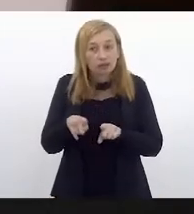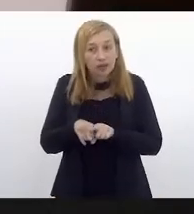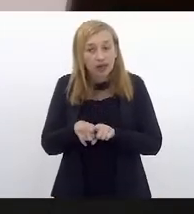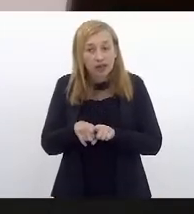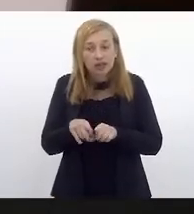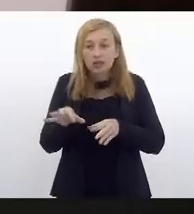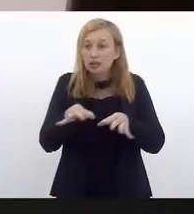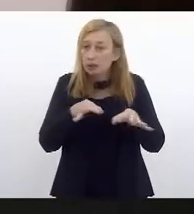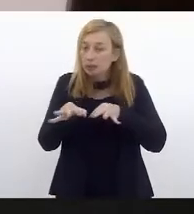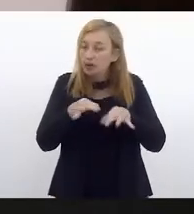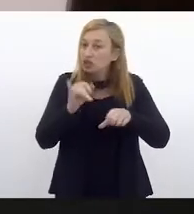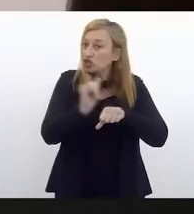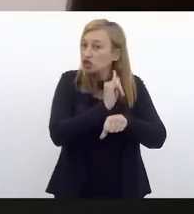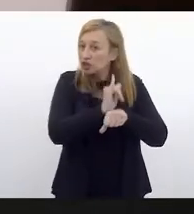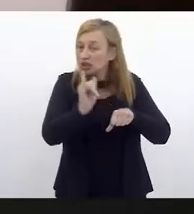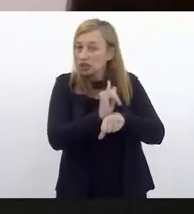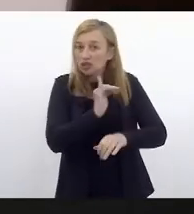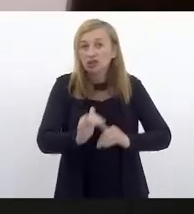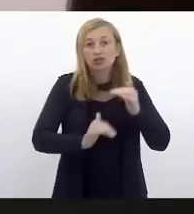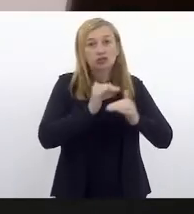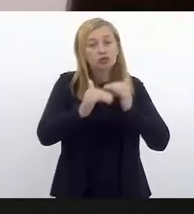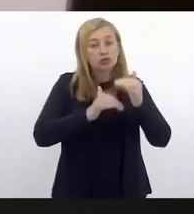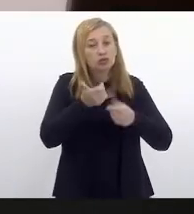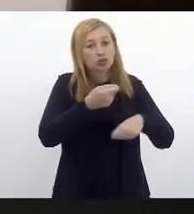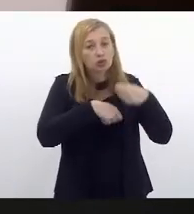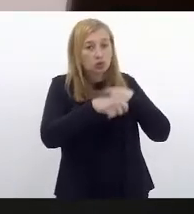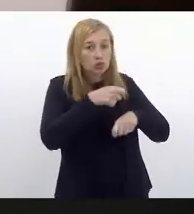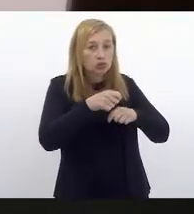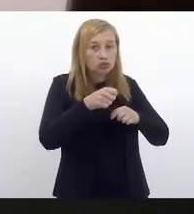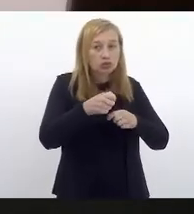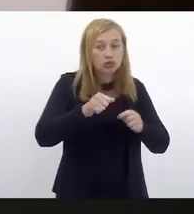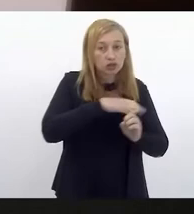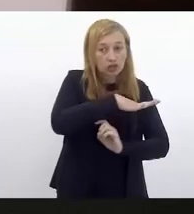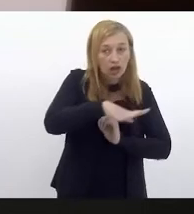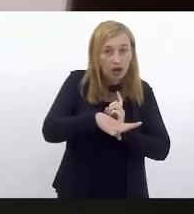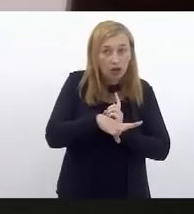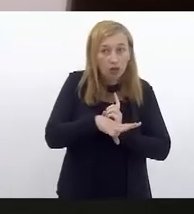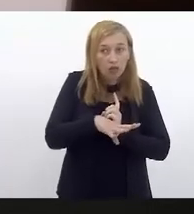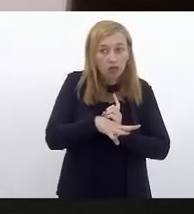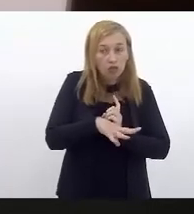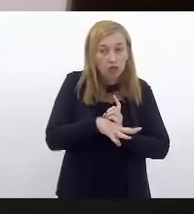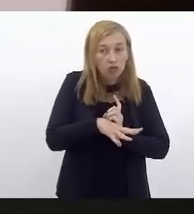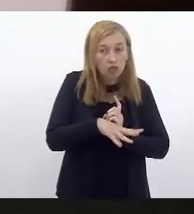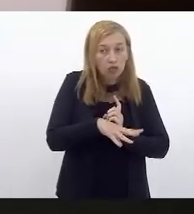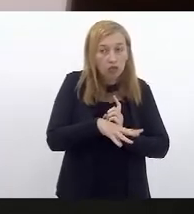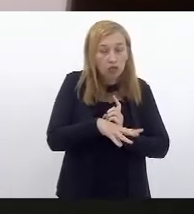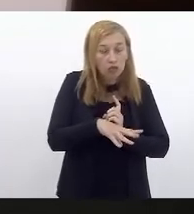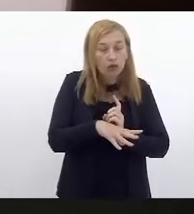de plano estratégico de desenvolvimento econômico e social, a gente,